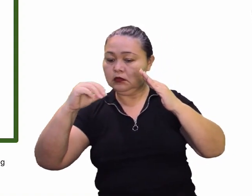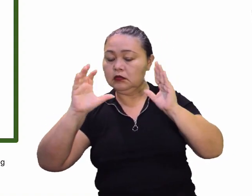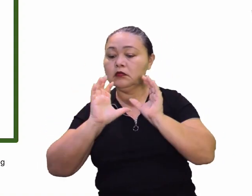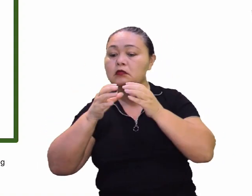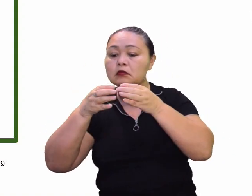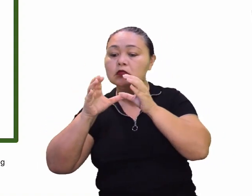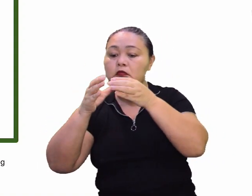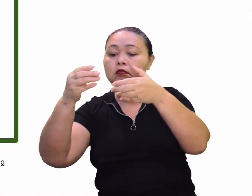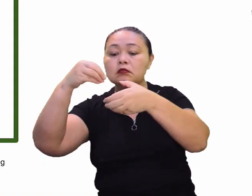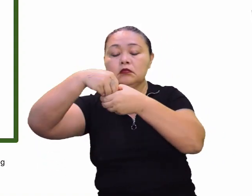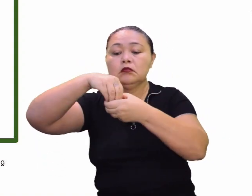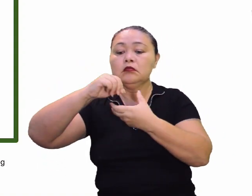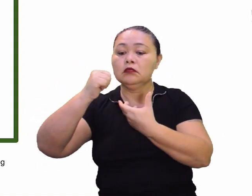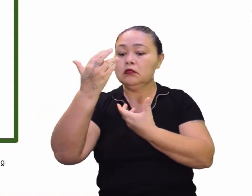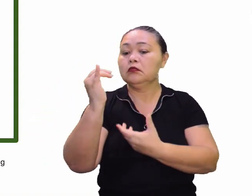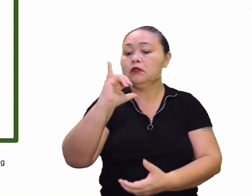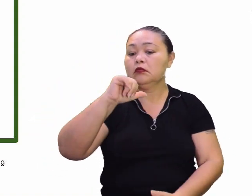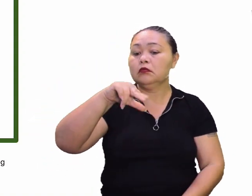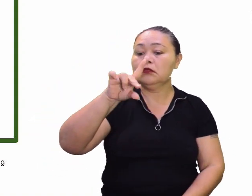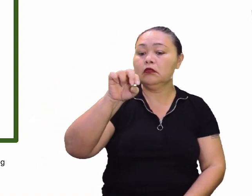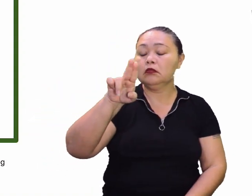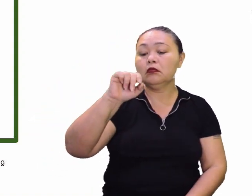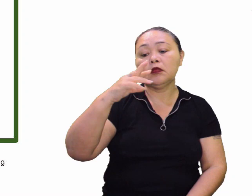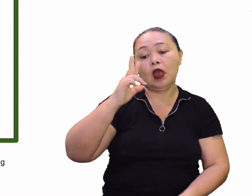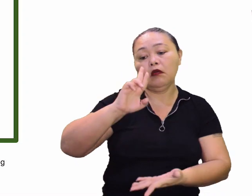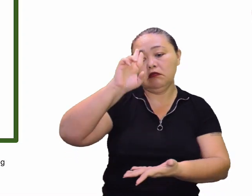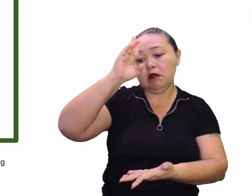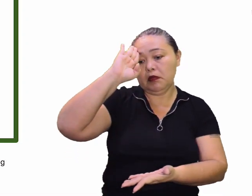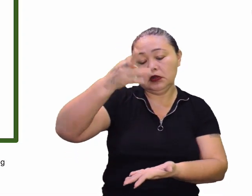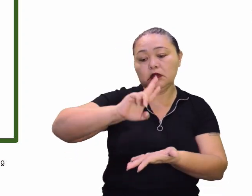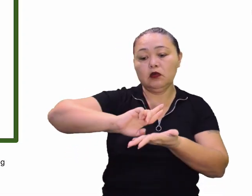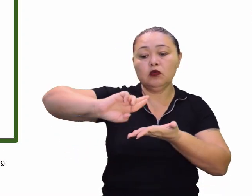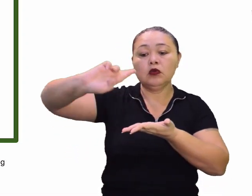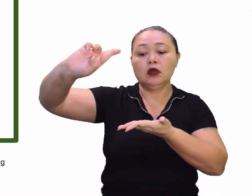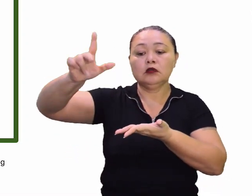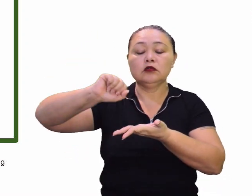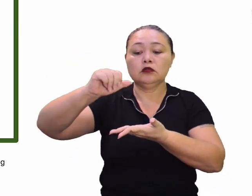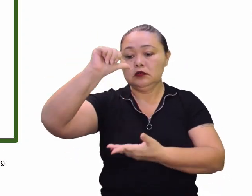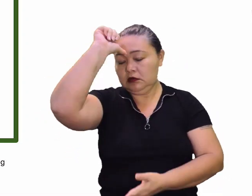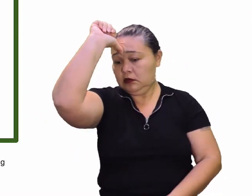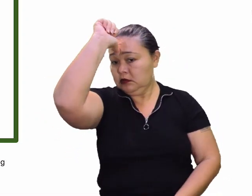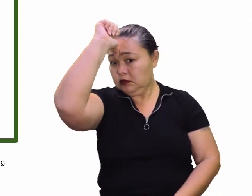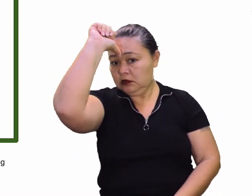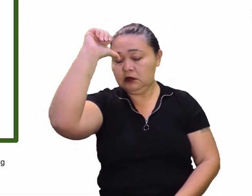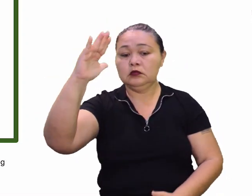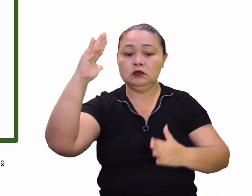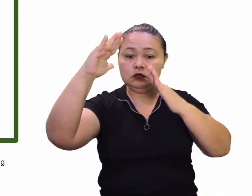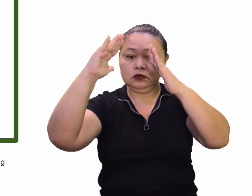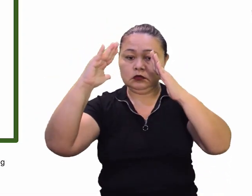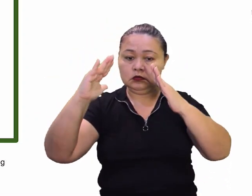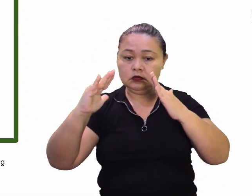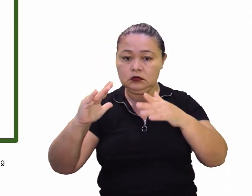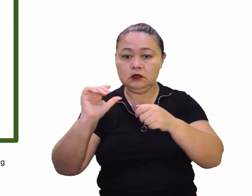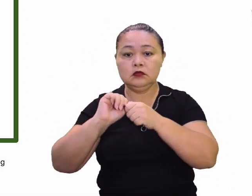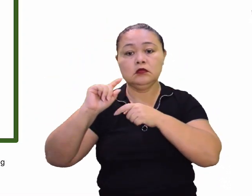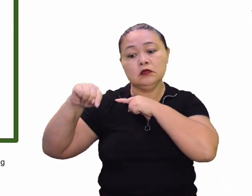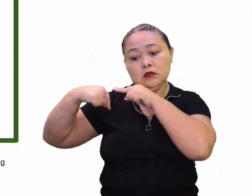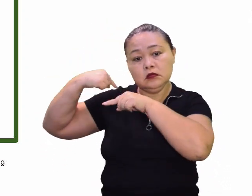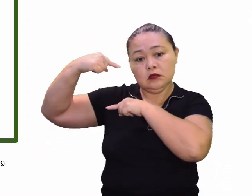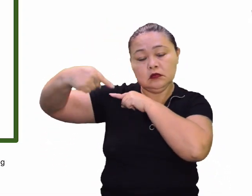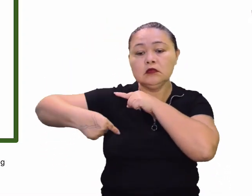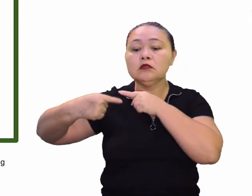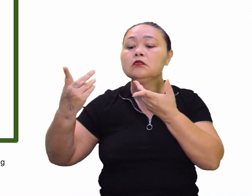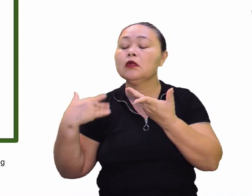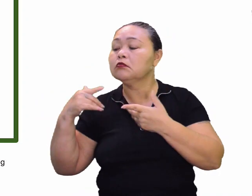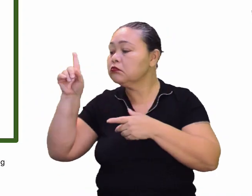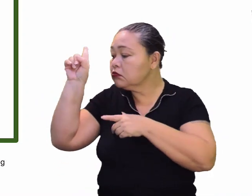que são dentro do hinduísmo. O hinduísmo é a principal religião da Índia. Então, as castas são hereditárias e definem a